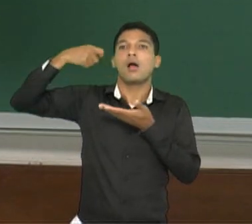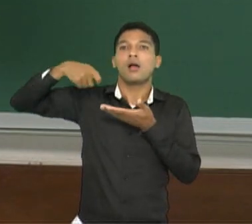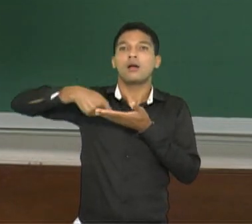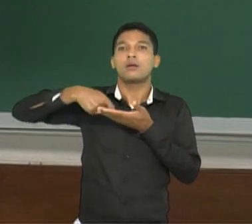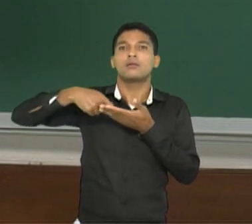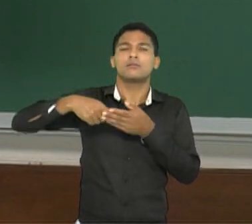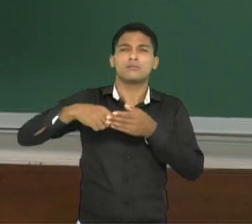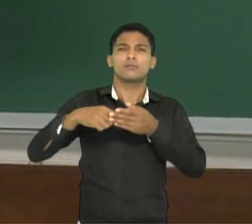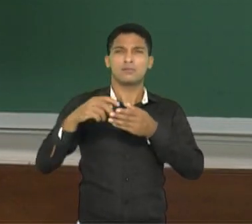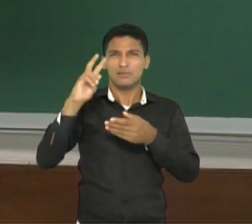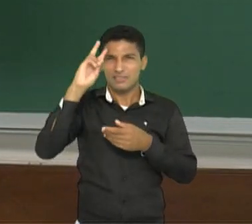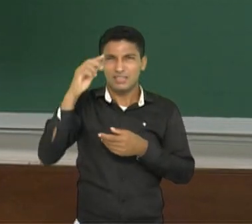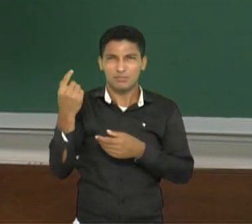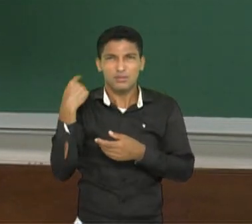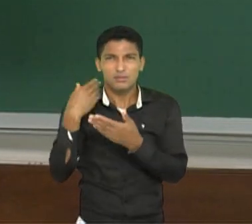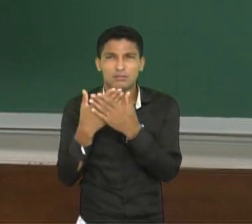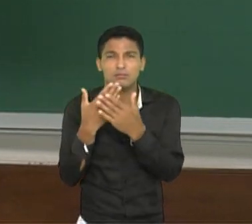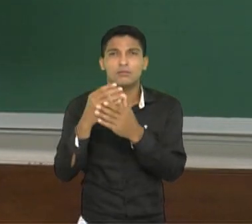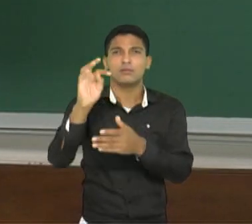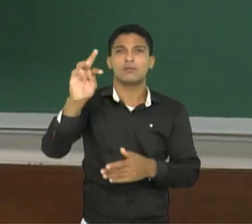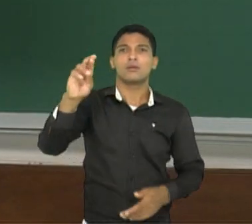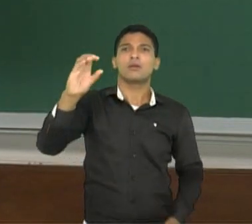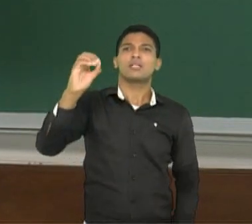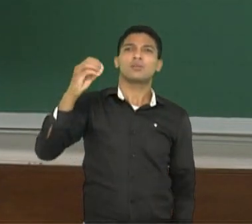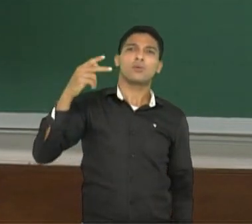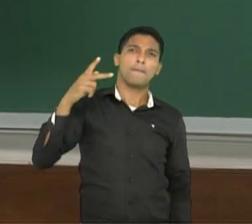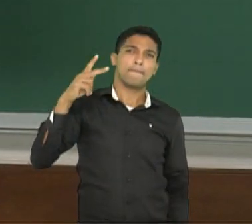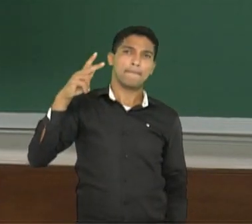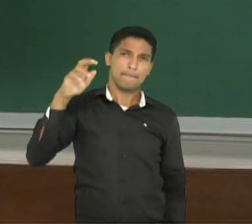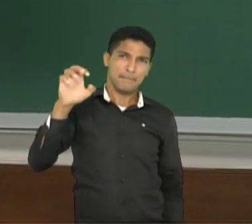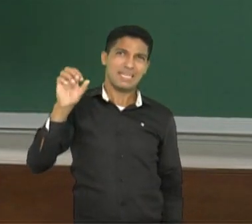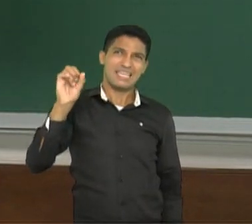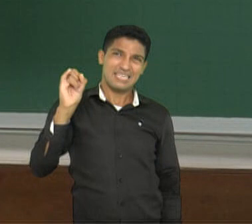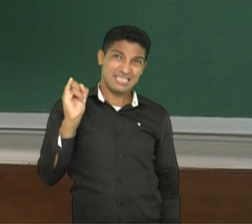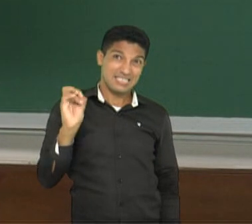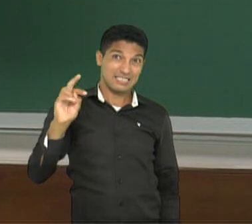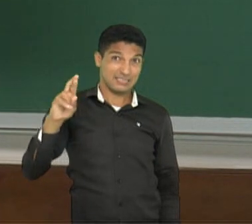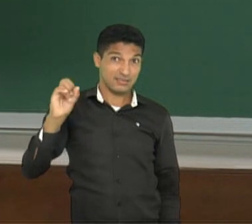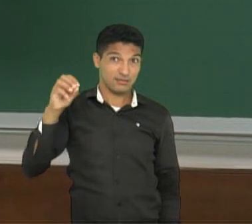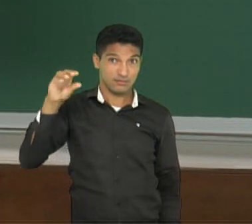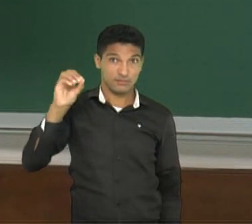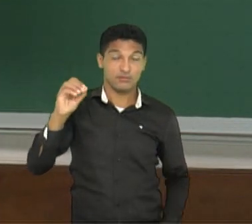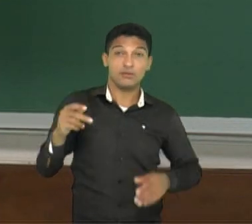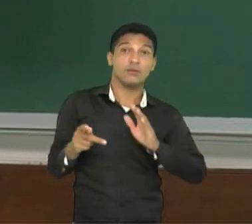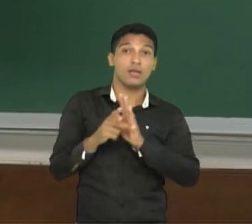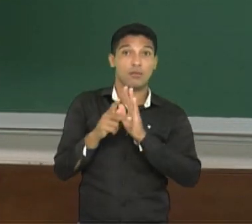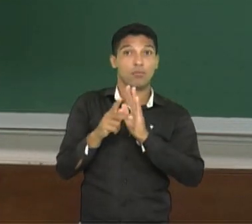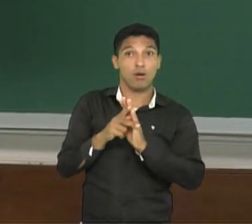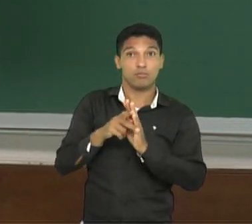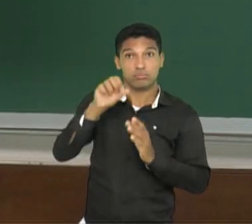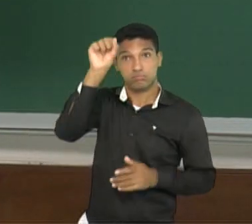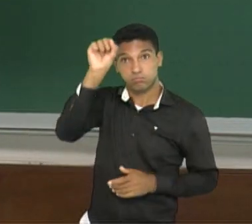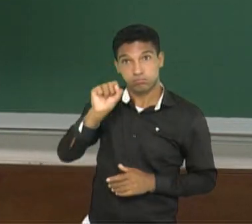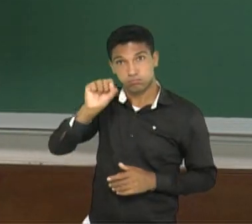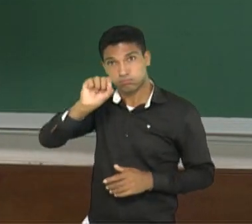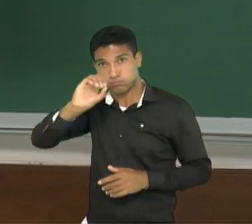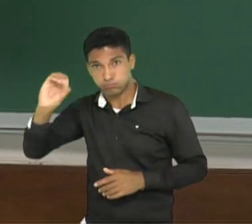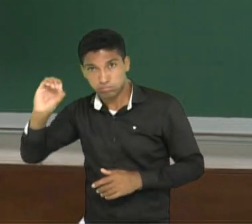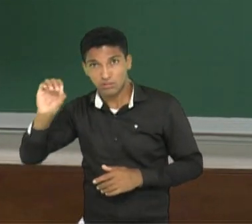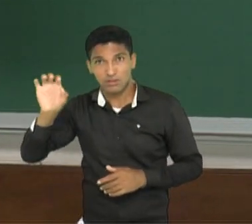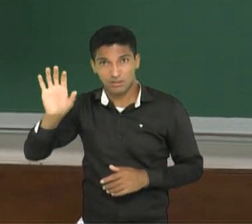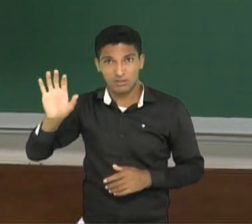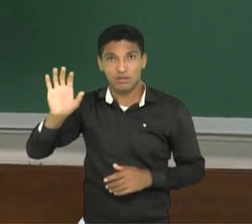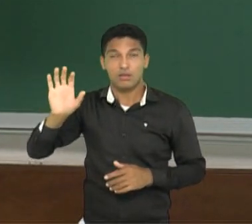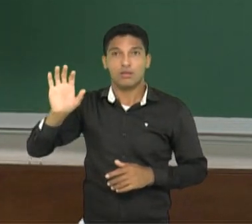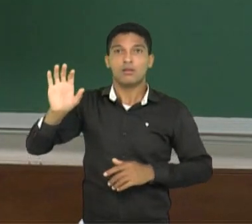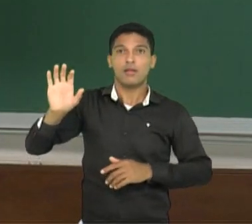gente estudou o tropeirismo? Alguns pratos que são típicos da região Sudeste são resultado dessa influência do ciclo